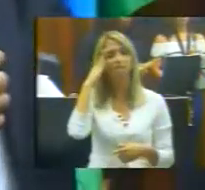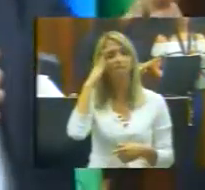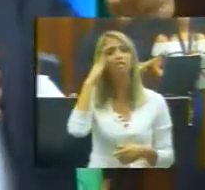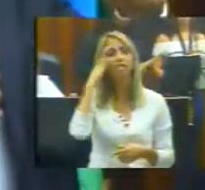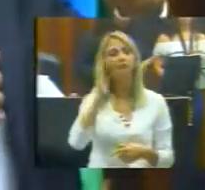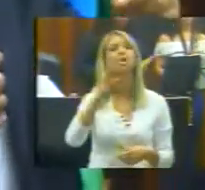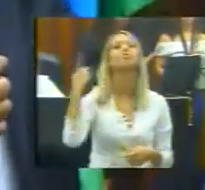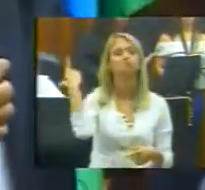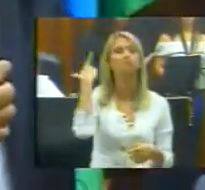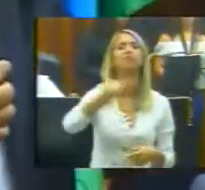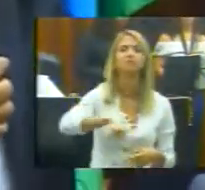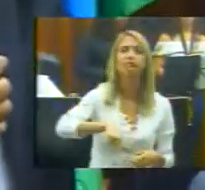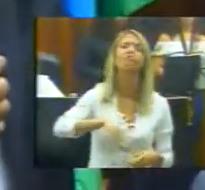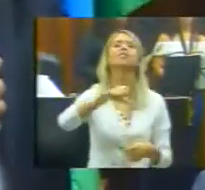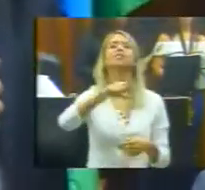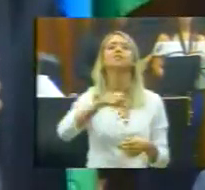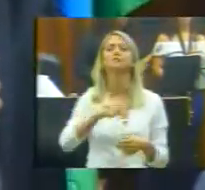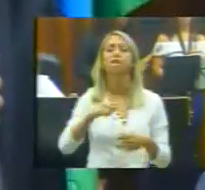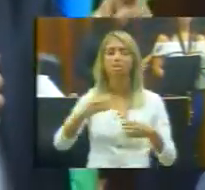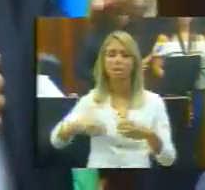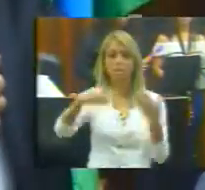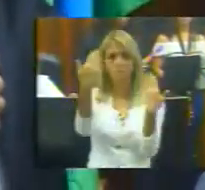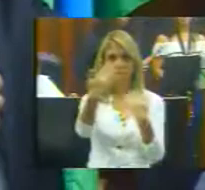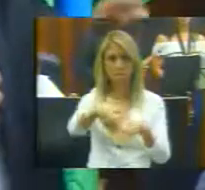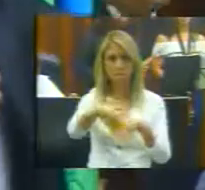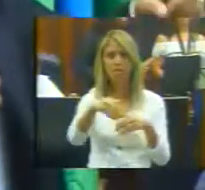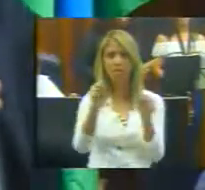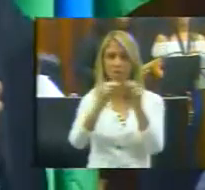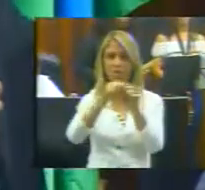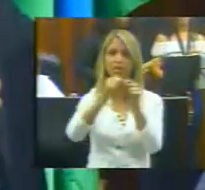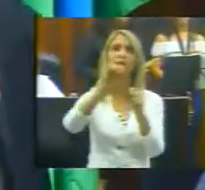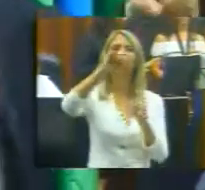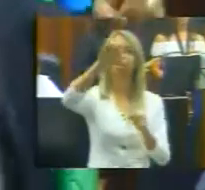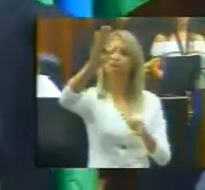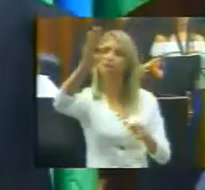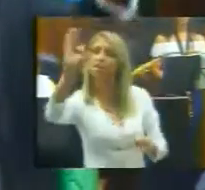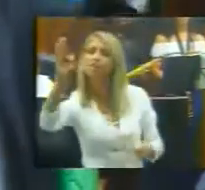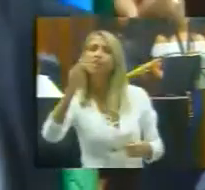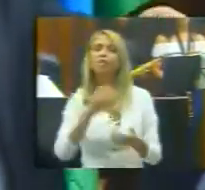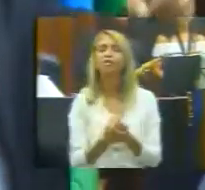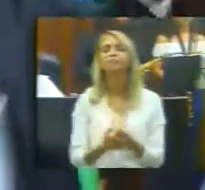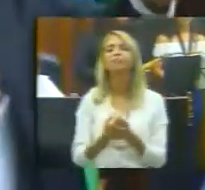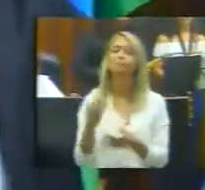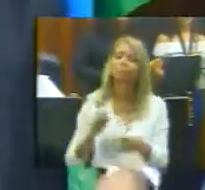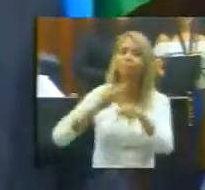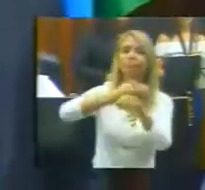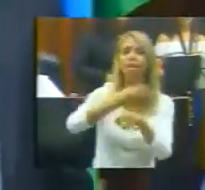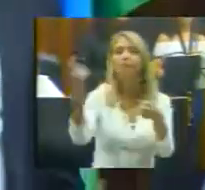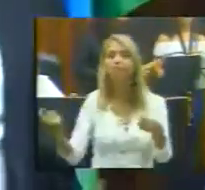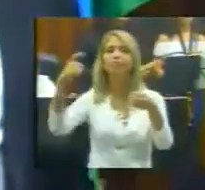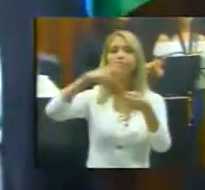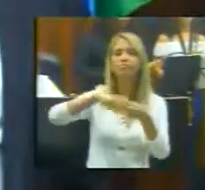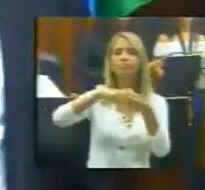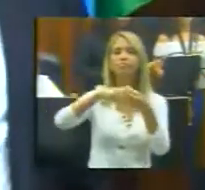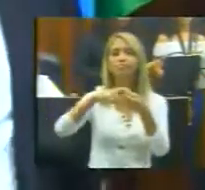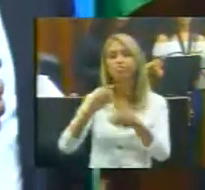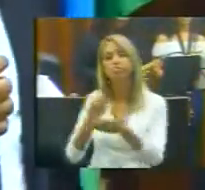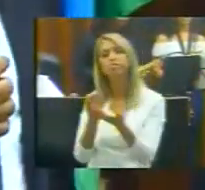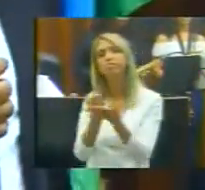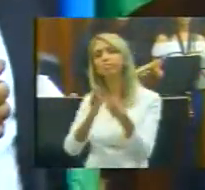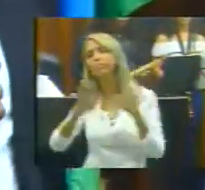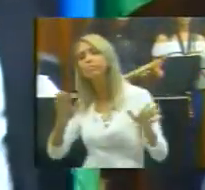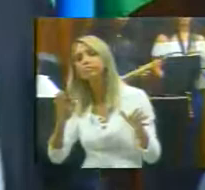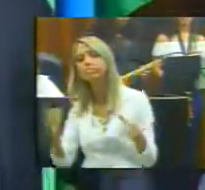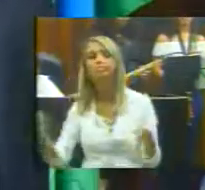IFE, Macaé, né? E abandonou, trancou a matrícula, veio estudar lá no Colégio